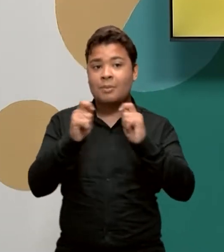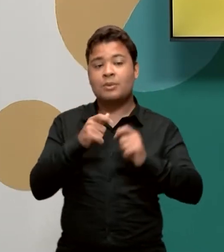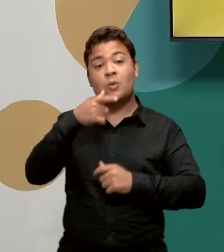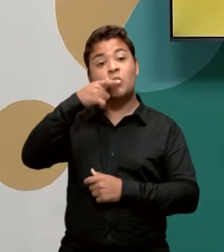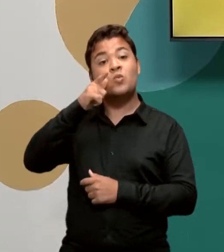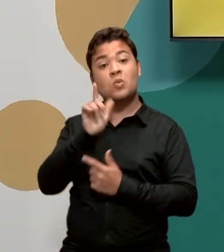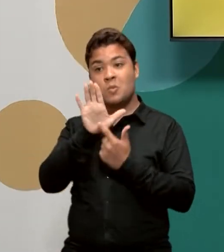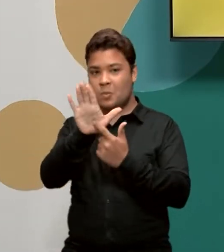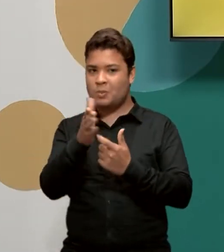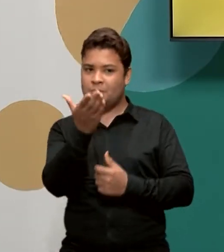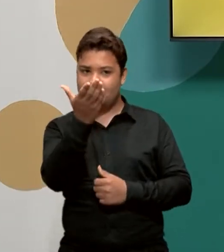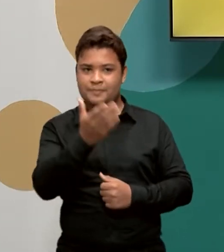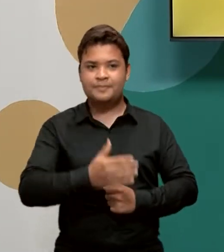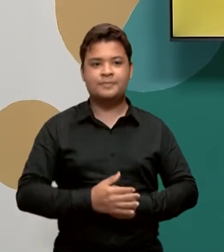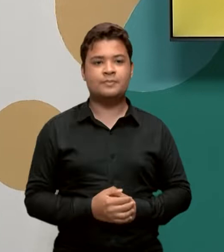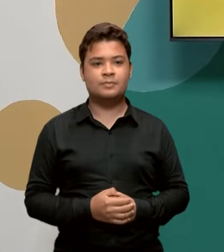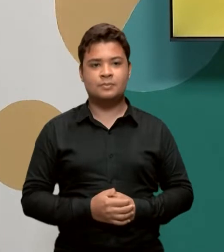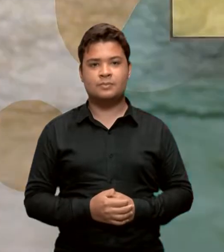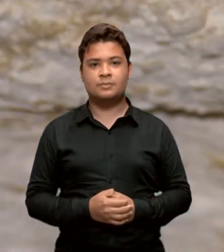Gustavo Soares.